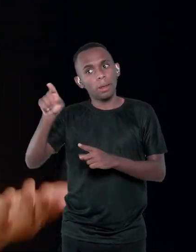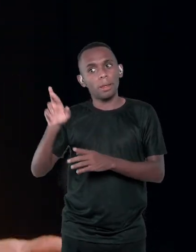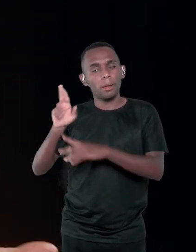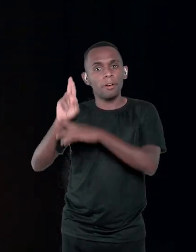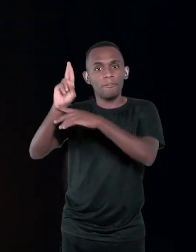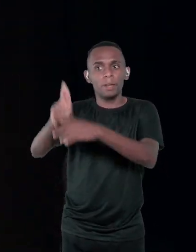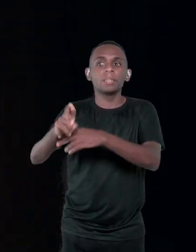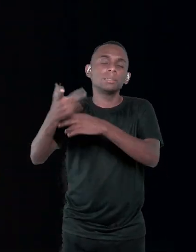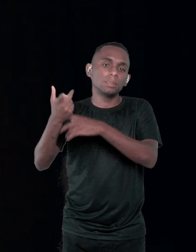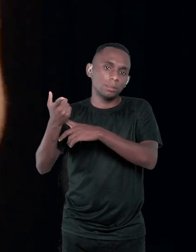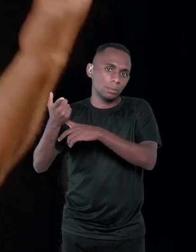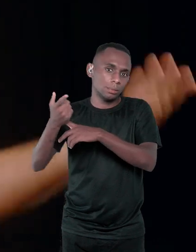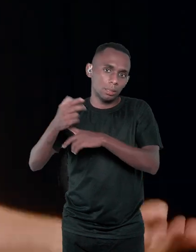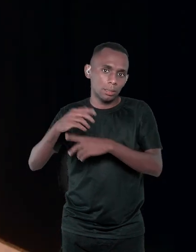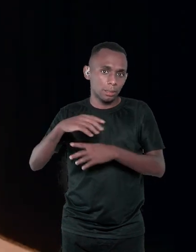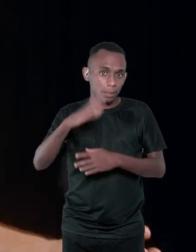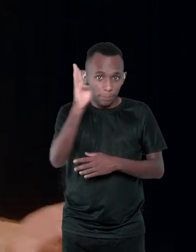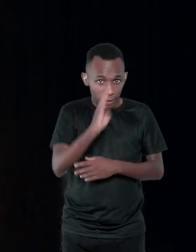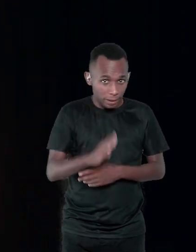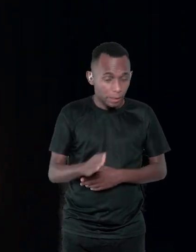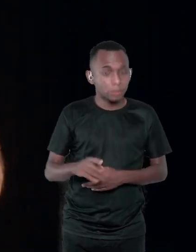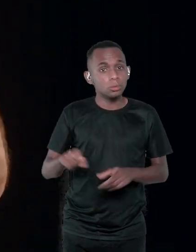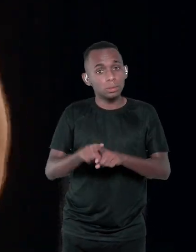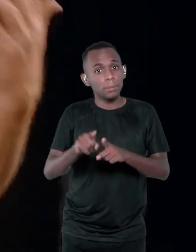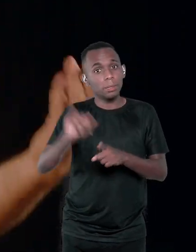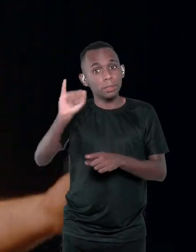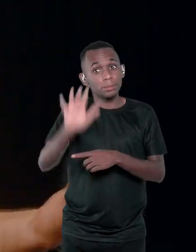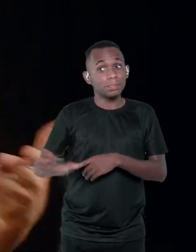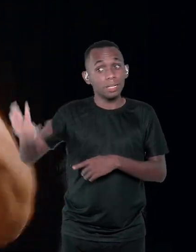nacional, internacional. A morte dela,